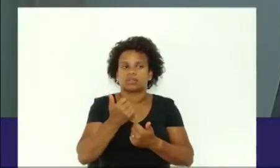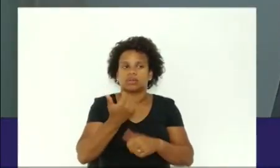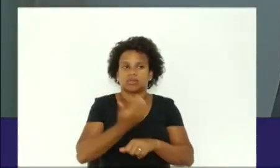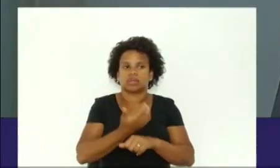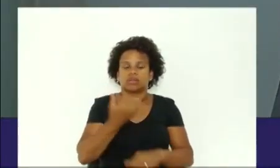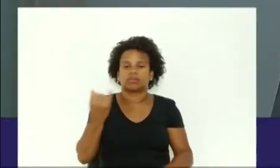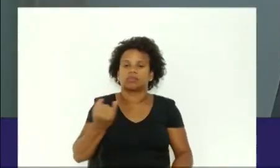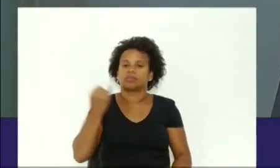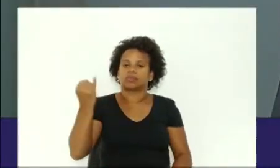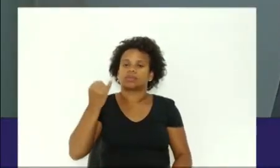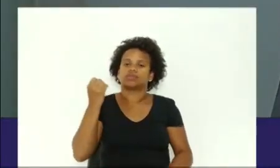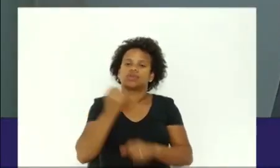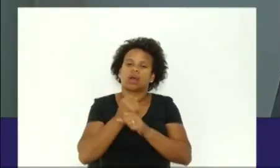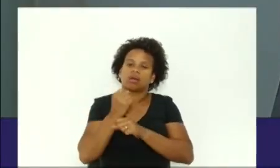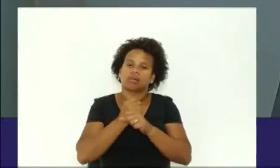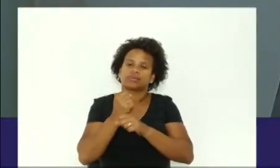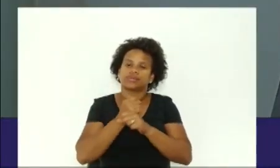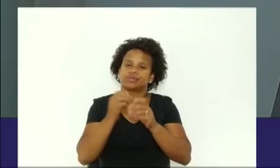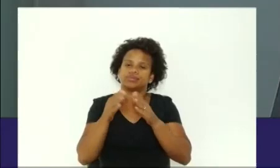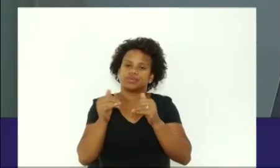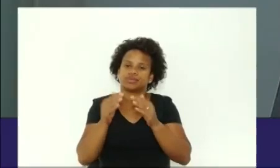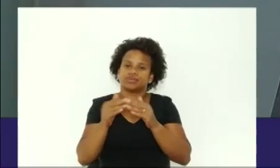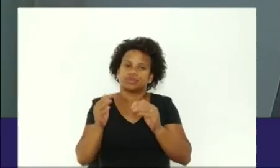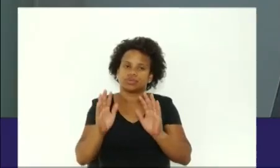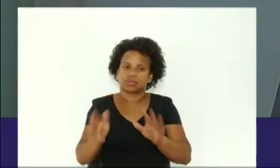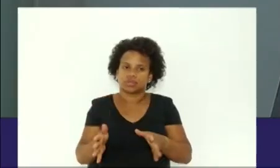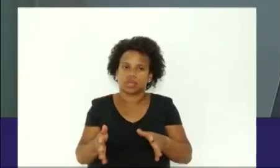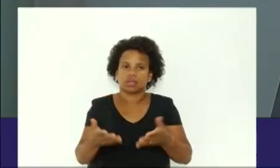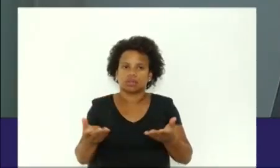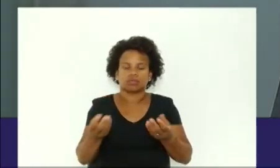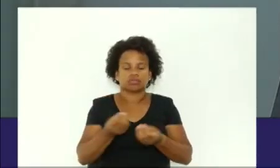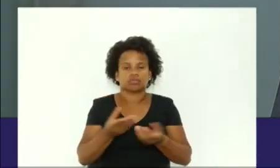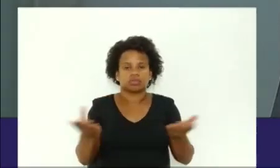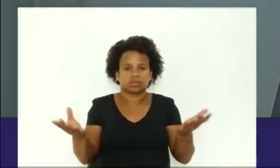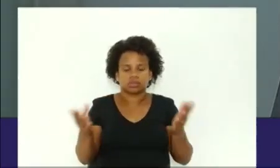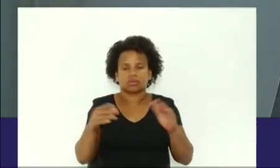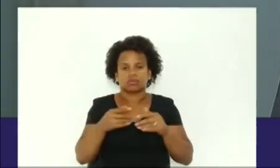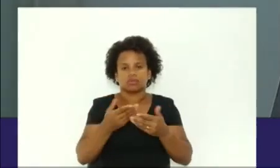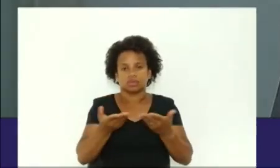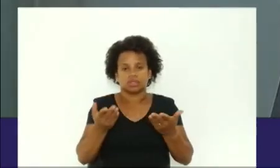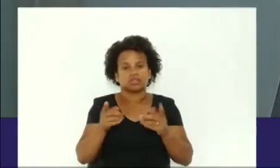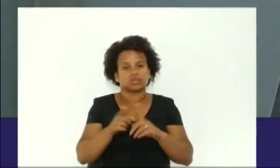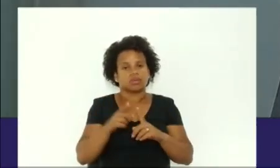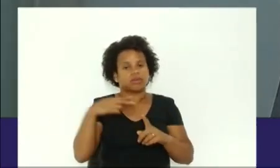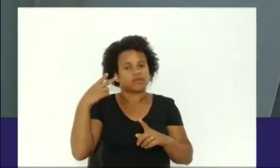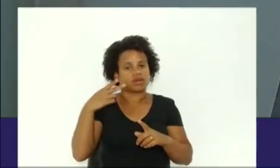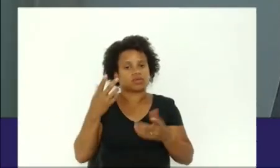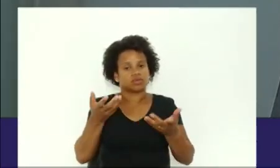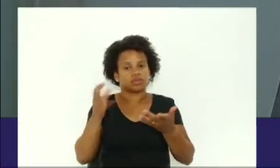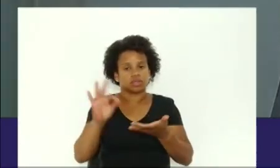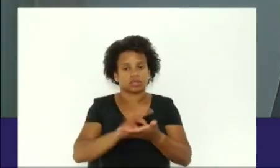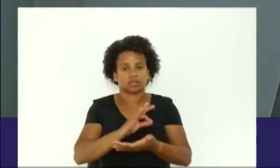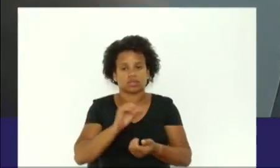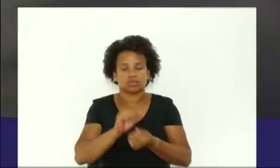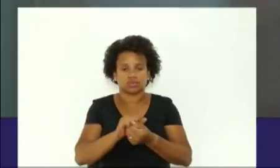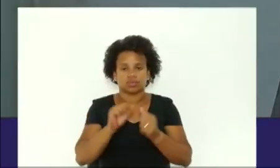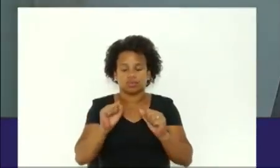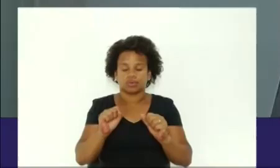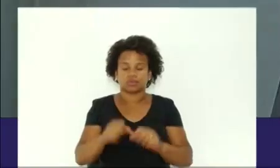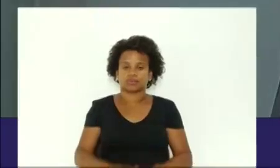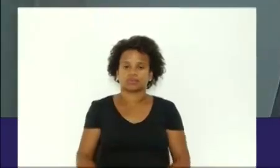que já há anos estamos solicitando. Então, fica à disposição dos senhores e dos demais vereadores que queiram assinar.